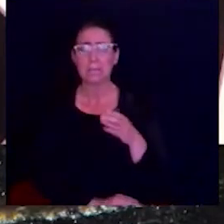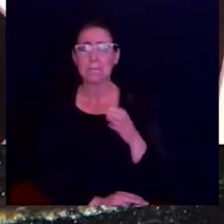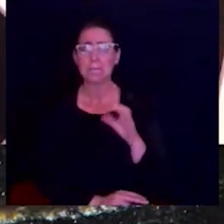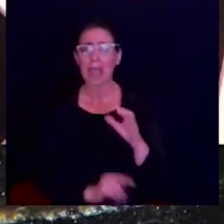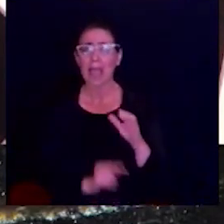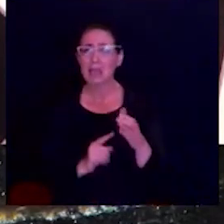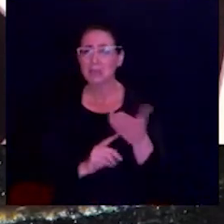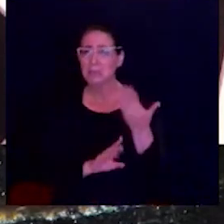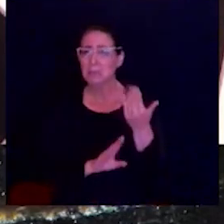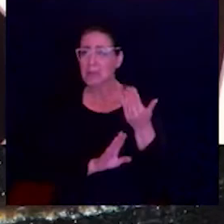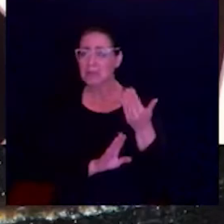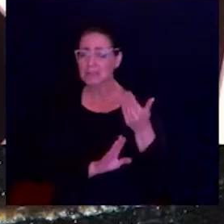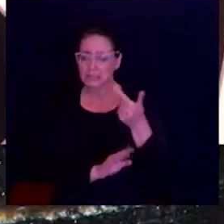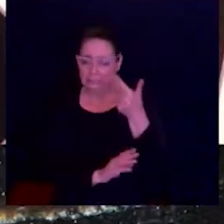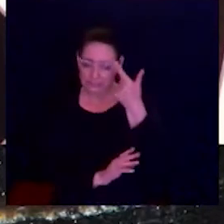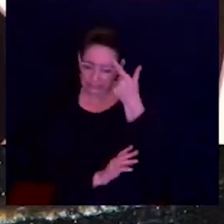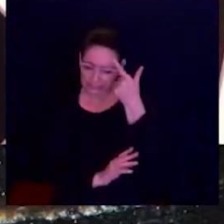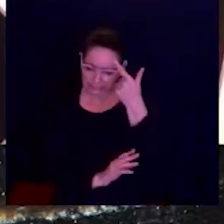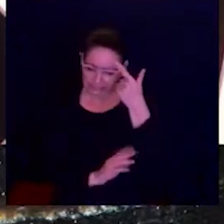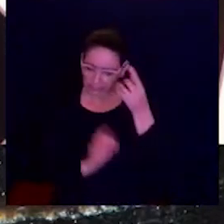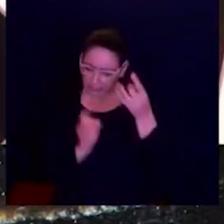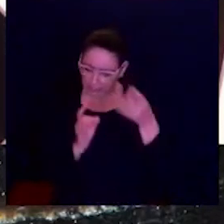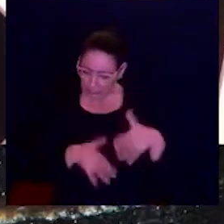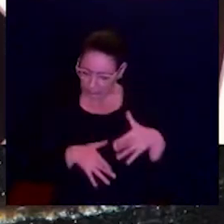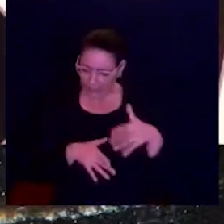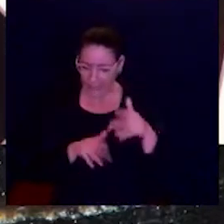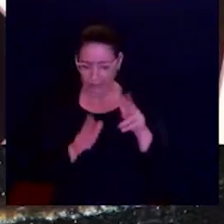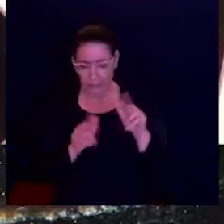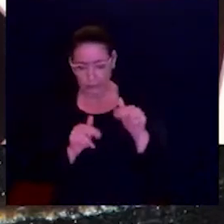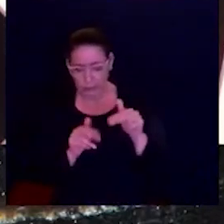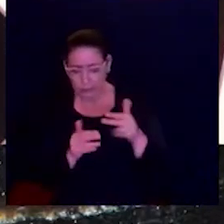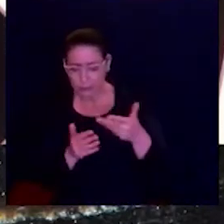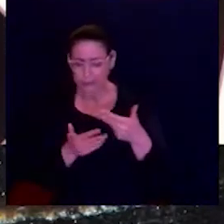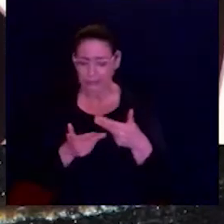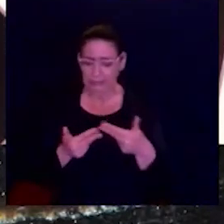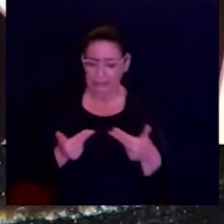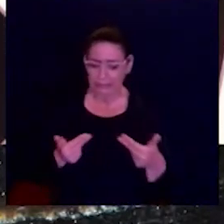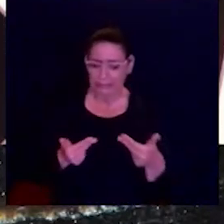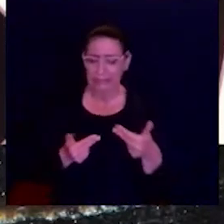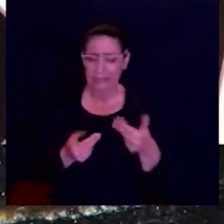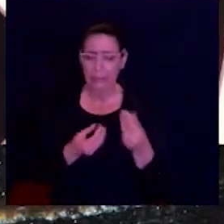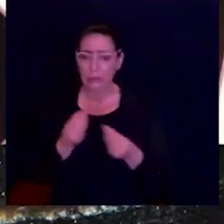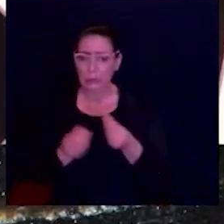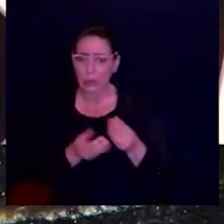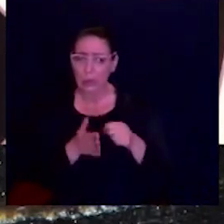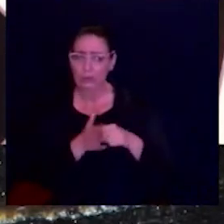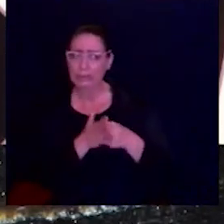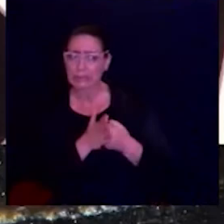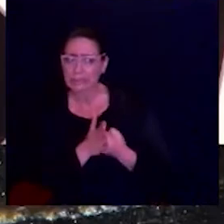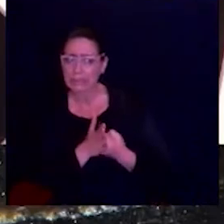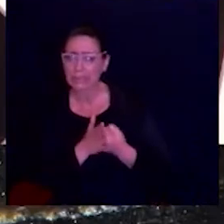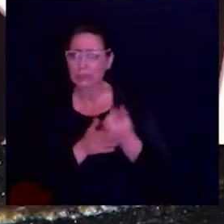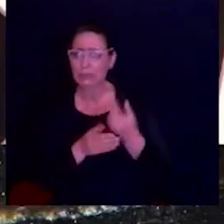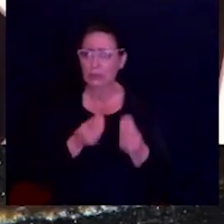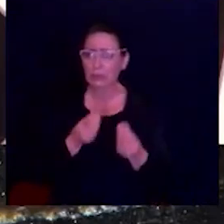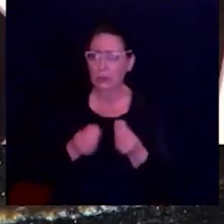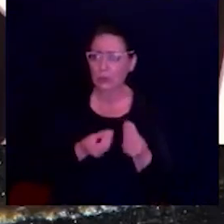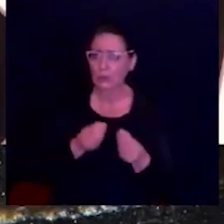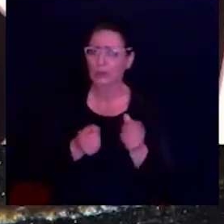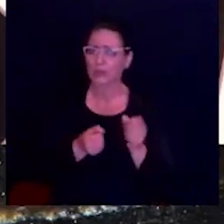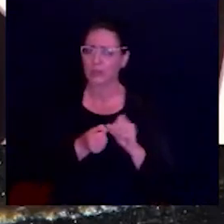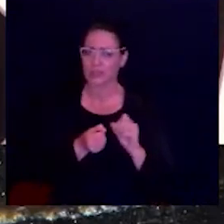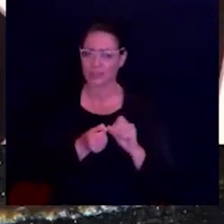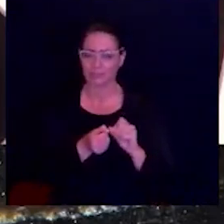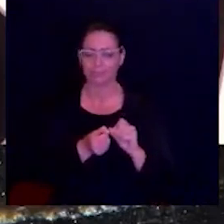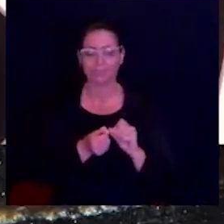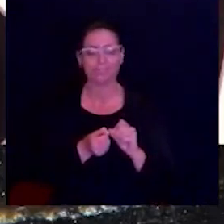pela cabeça de muitos de vocês o que será deste ano. Tranco a faculdade, não tranco o meu curso, o que vou